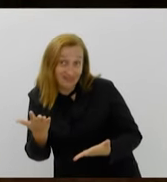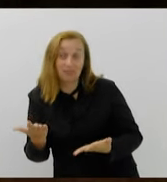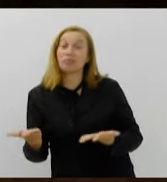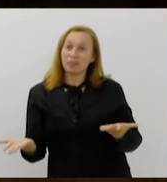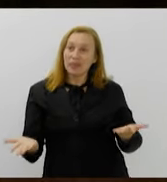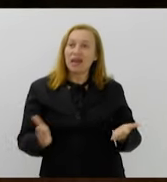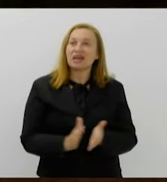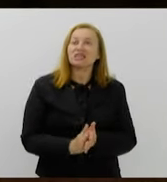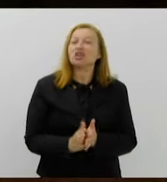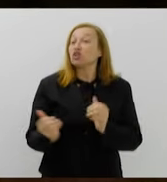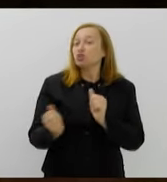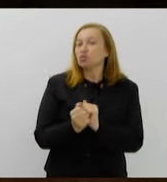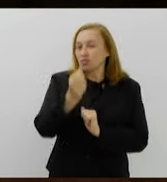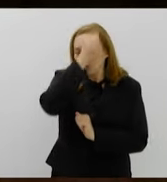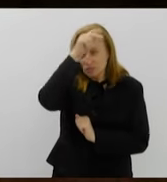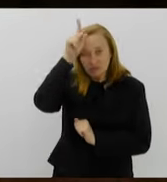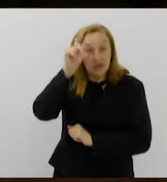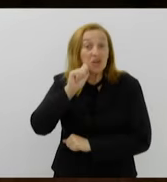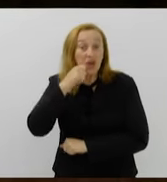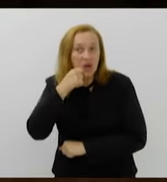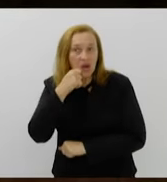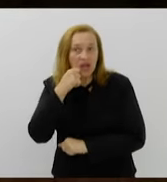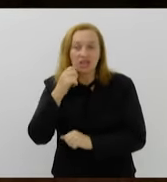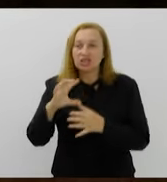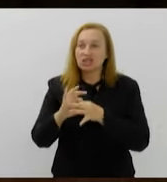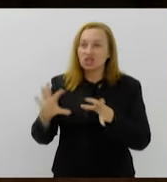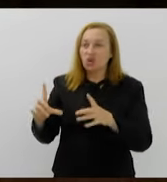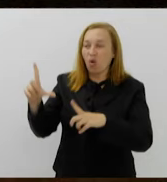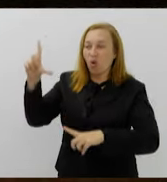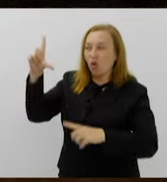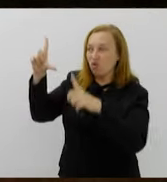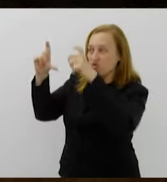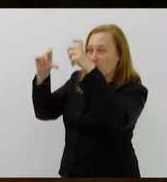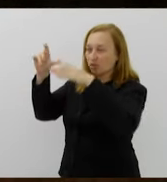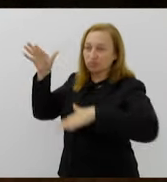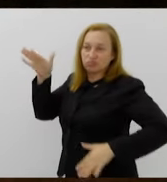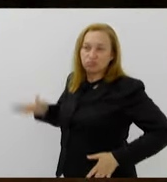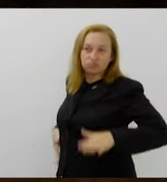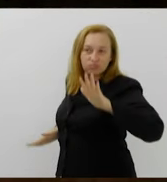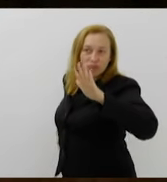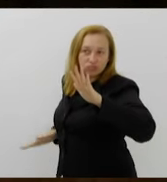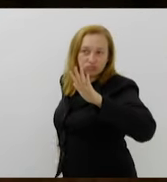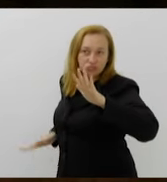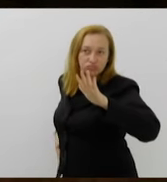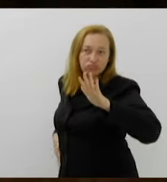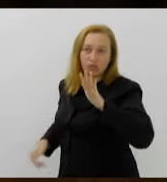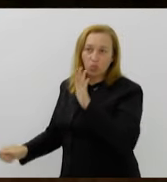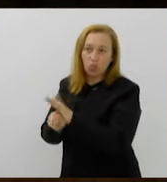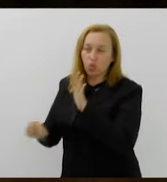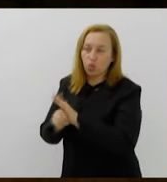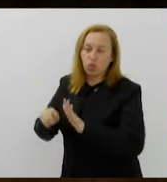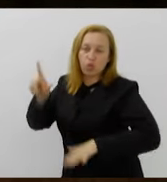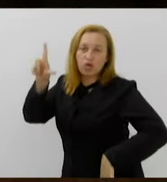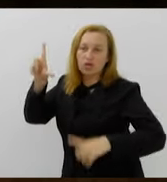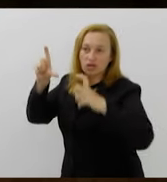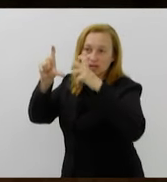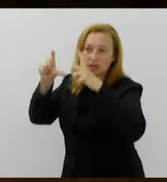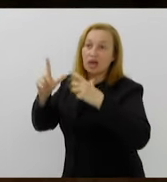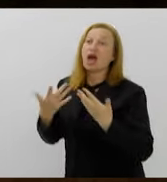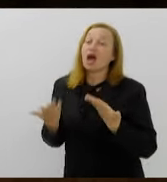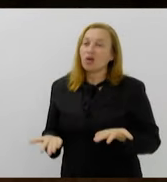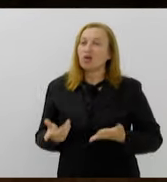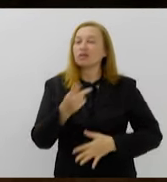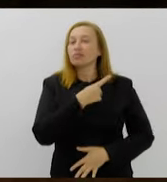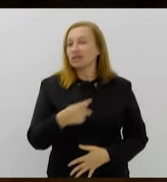hora de Eduardo paaz que se deixou fotografar ao lado de traficante de drogas agora senhor senhor presidente da Comissão Deputado